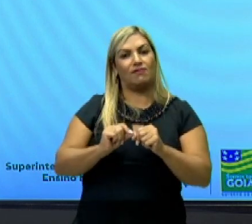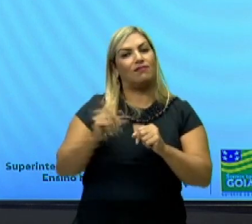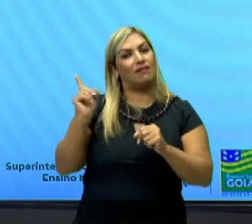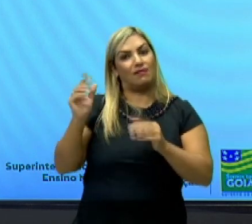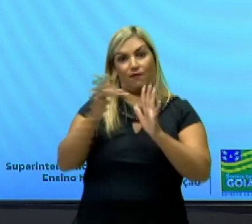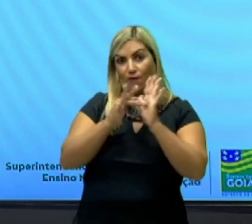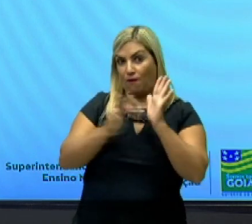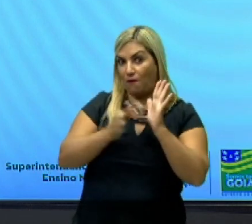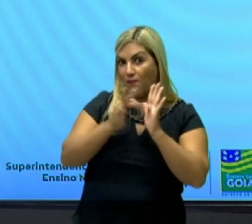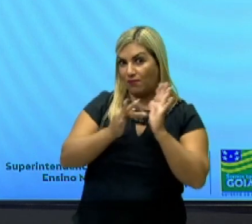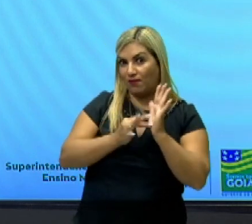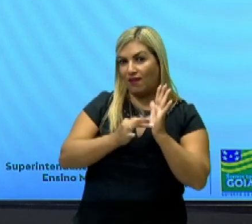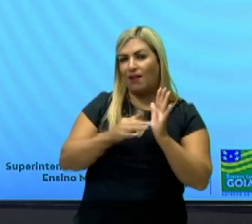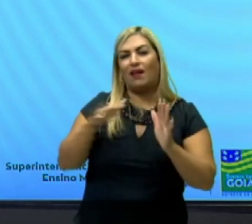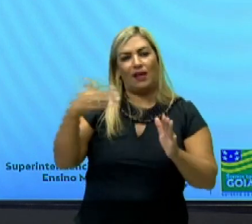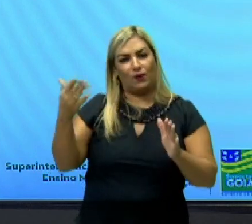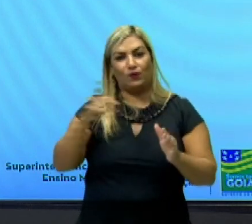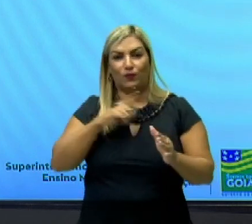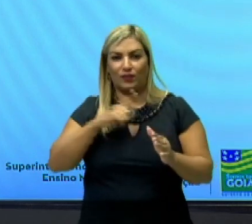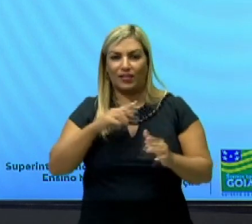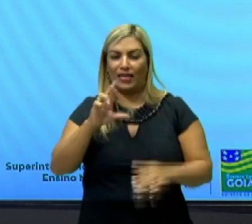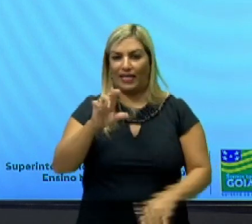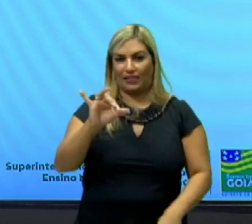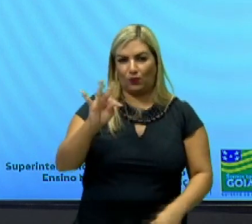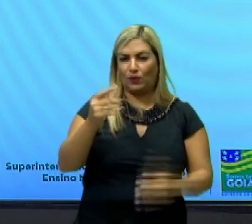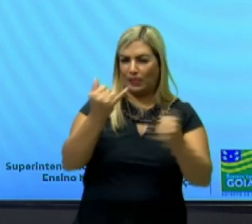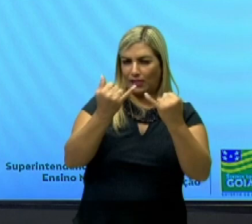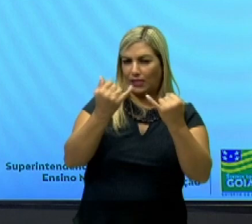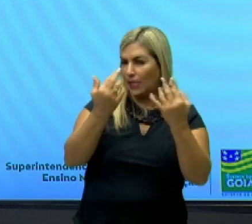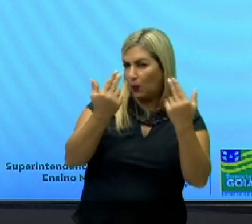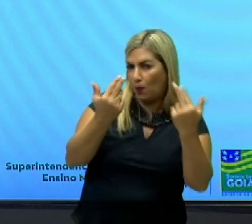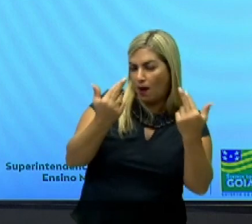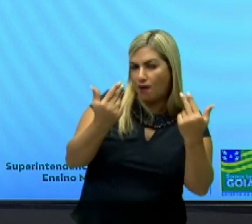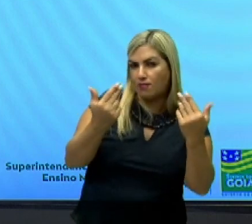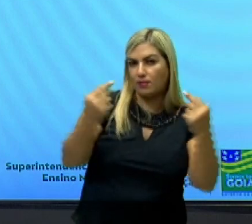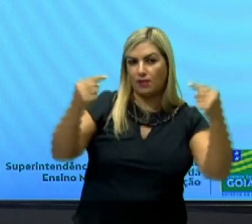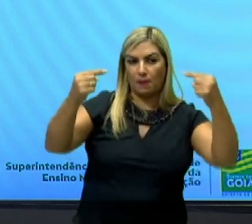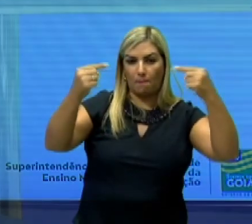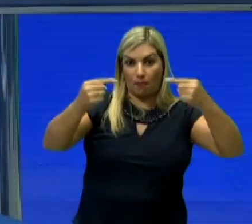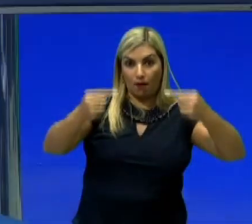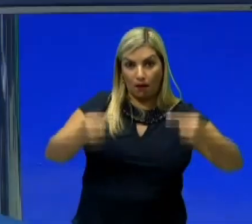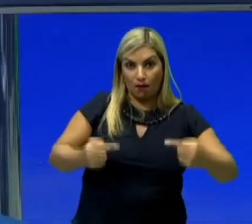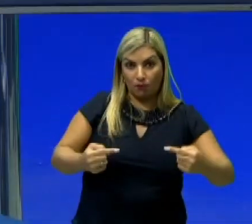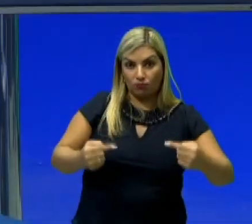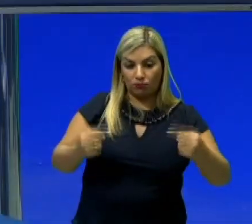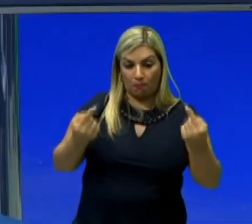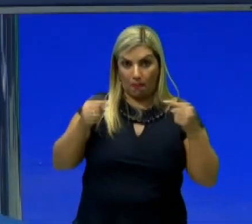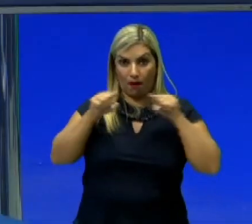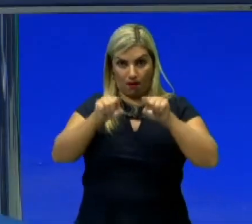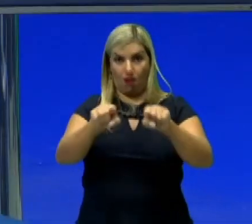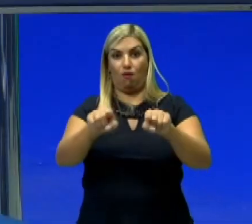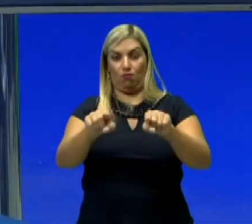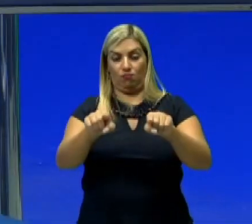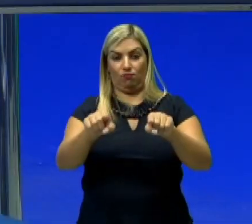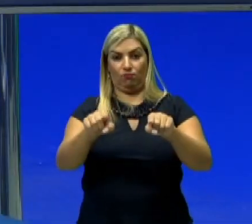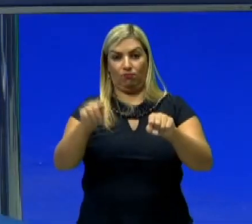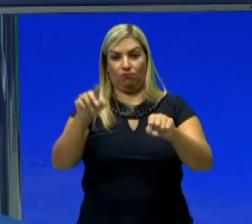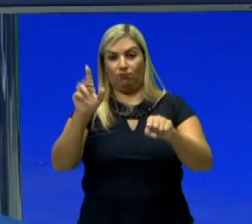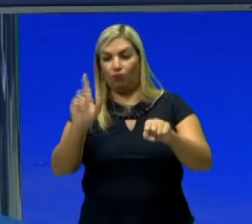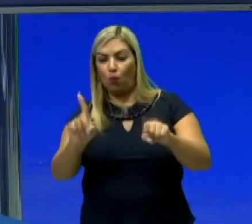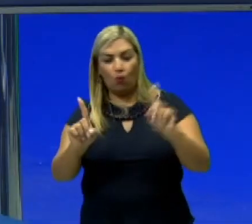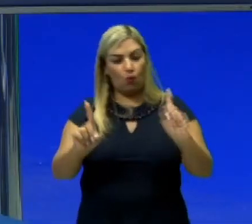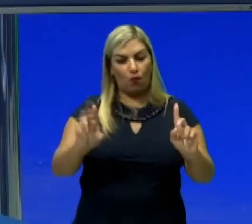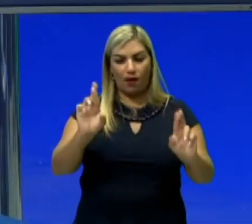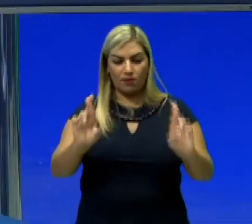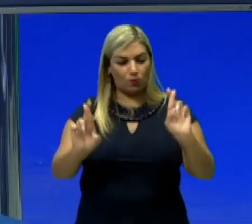macetezinho aqui? É quando você tem resistores iguais em paralelo. Fontenelle, como é que eu vou saber se